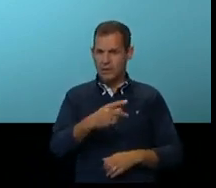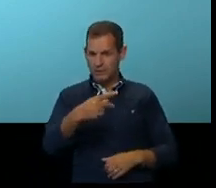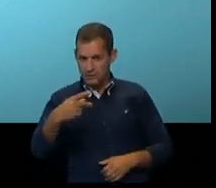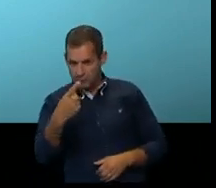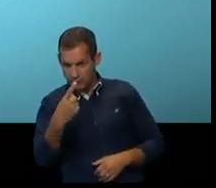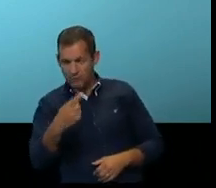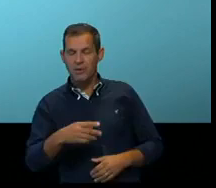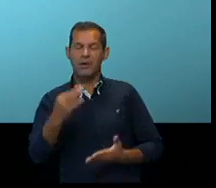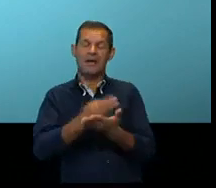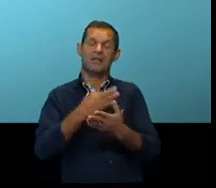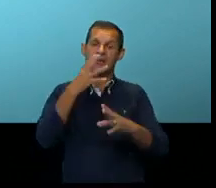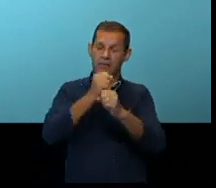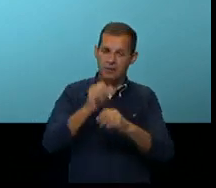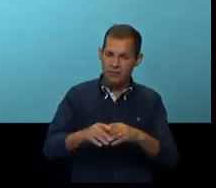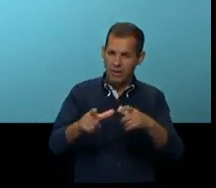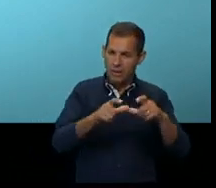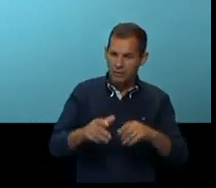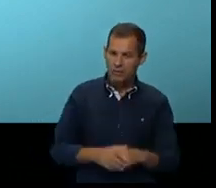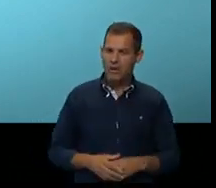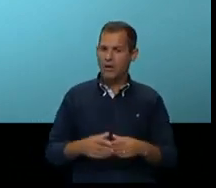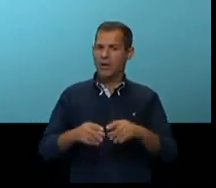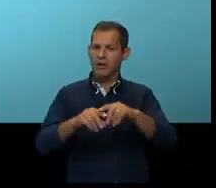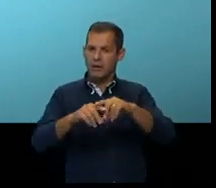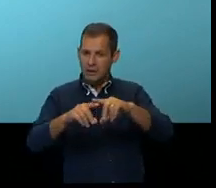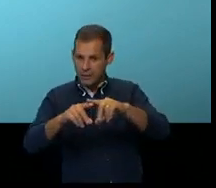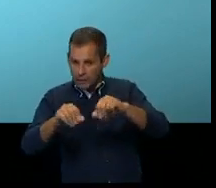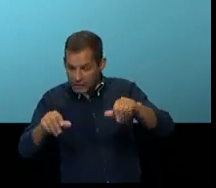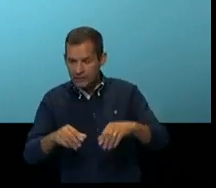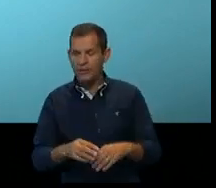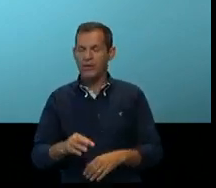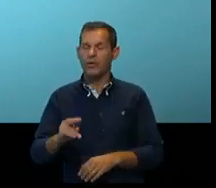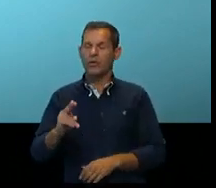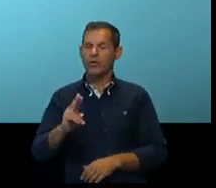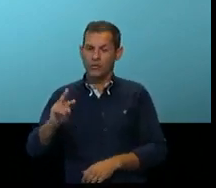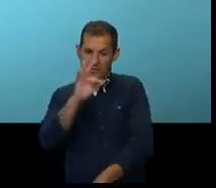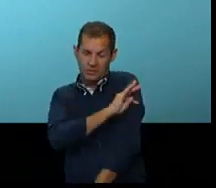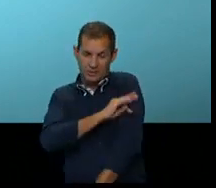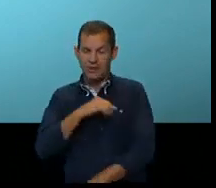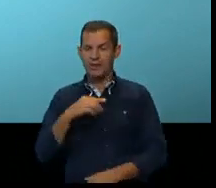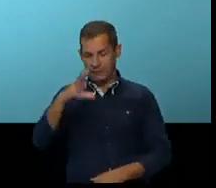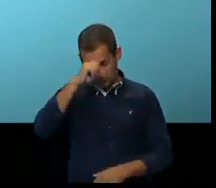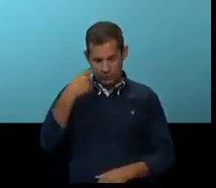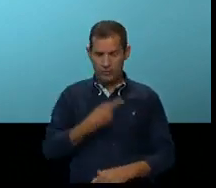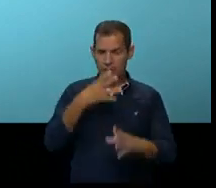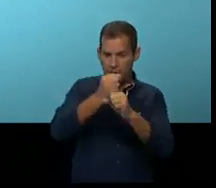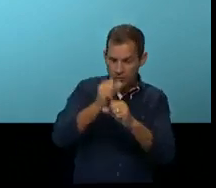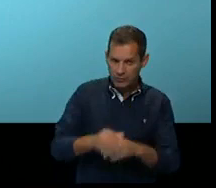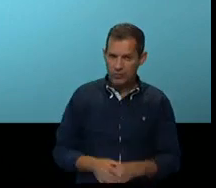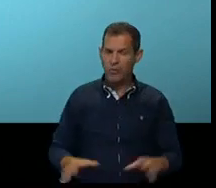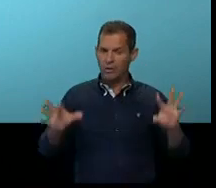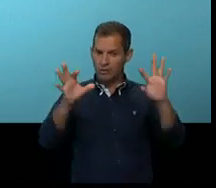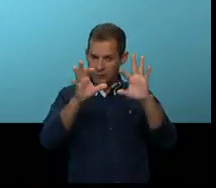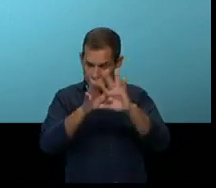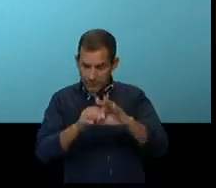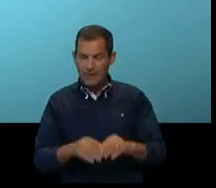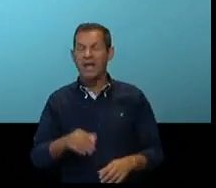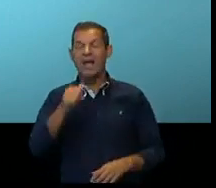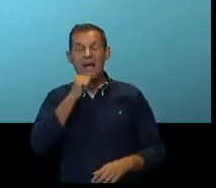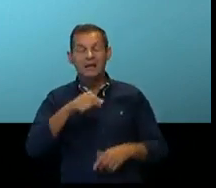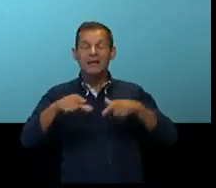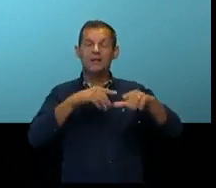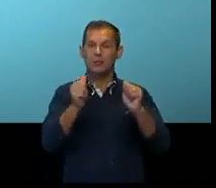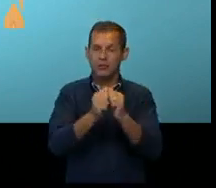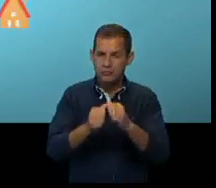foi nossa tarefa calcular a área do terreno, aplicando as técnicas aprendidas por nós no cálculo de integrais. Ainda